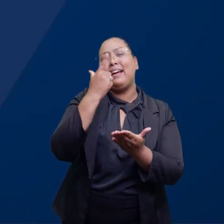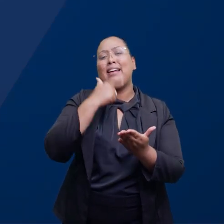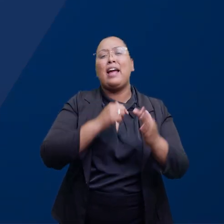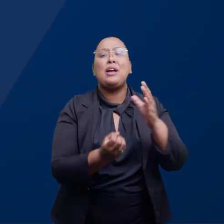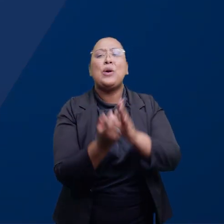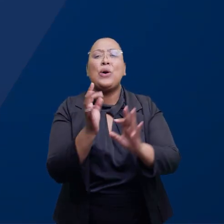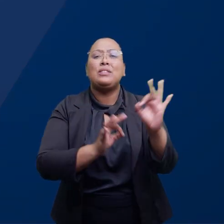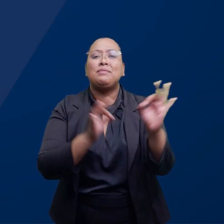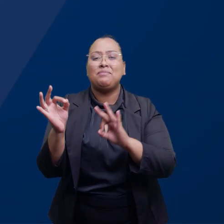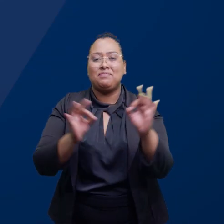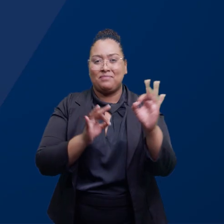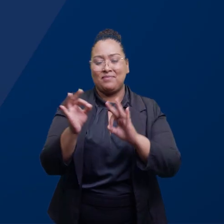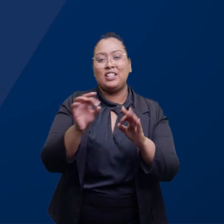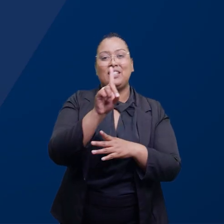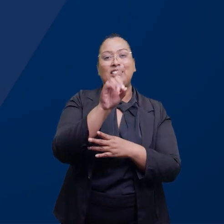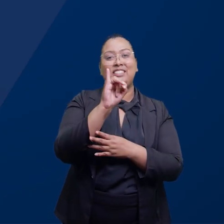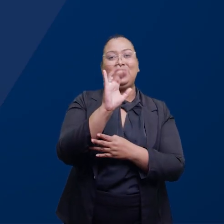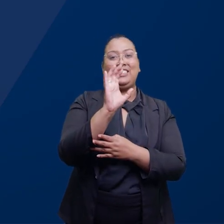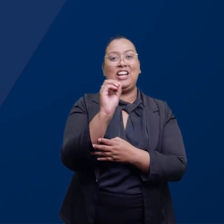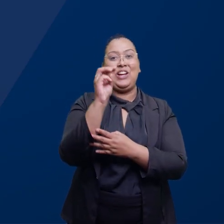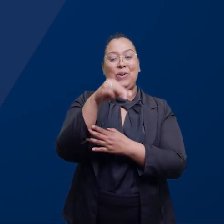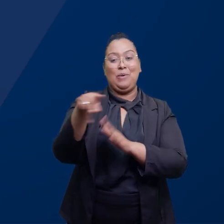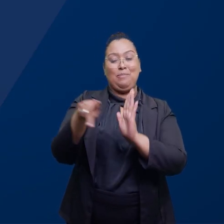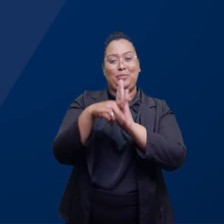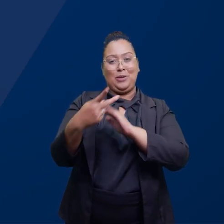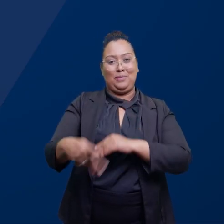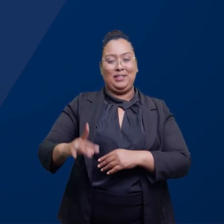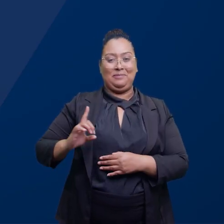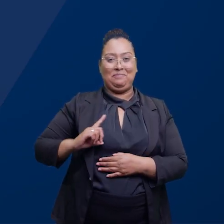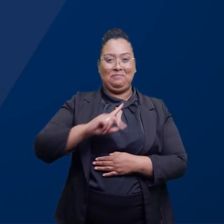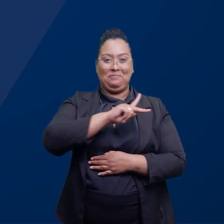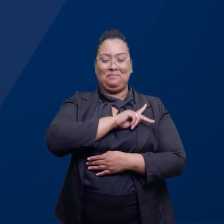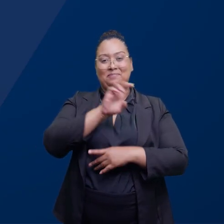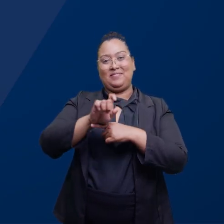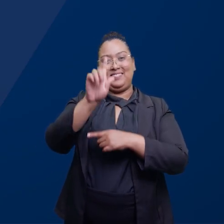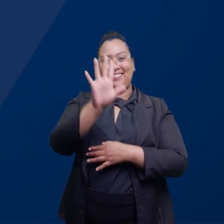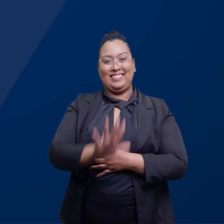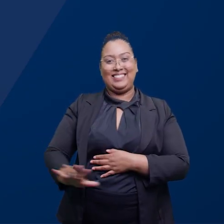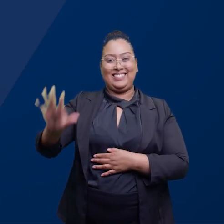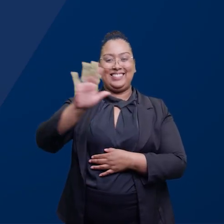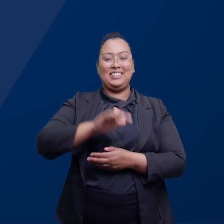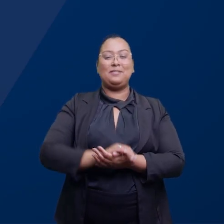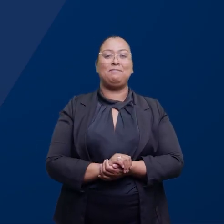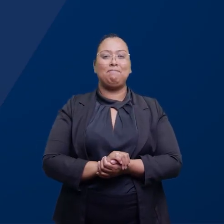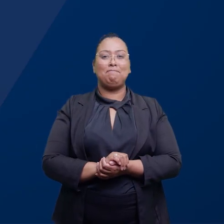uma produção da Diretoria de Comunicação Social da Defensoria Pública do Estado de Goiás.